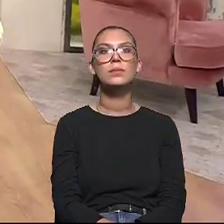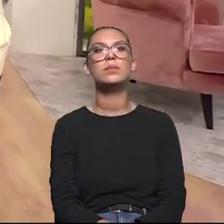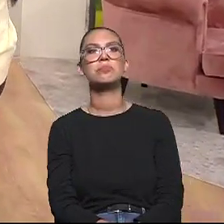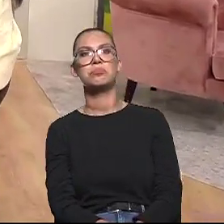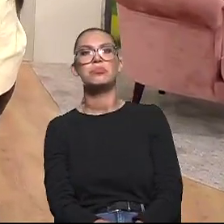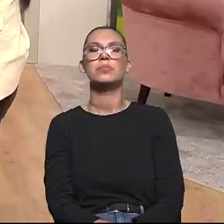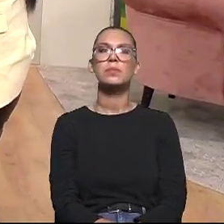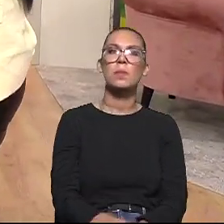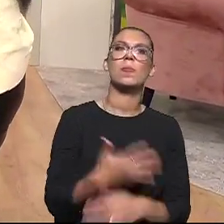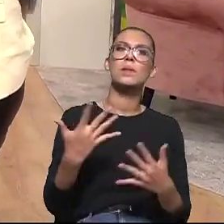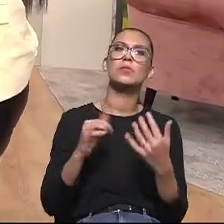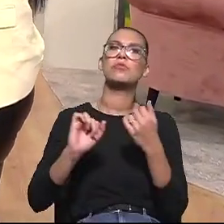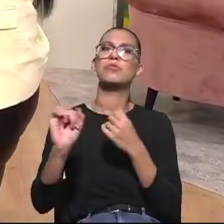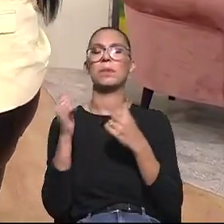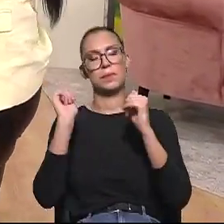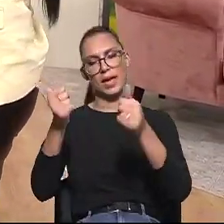Perdido nos Certíssimo!